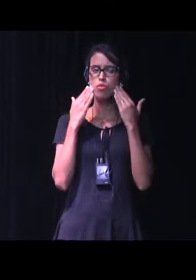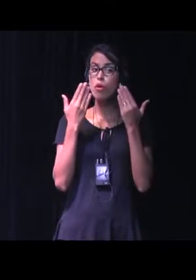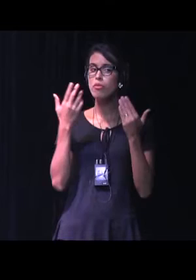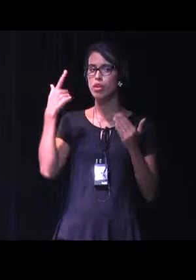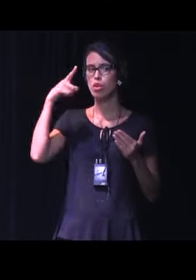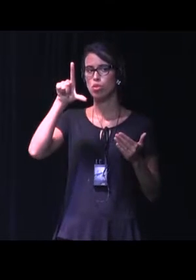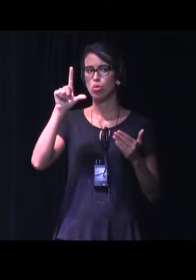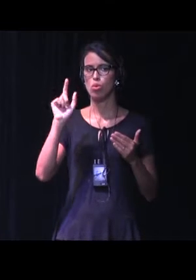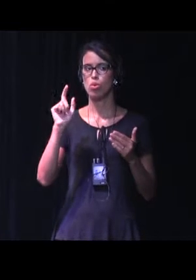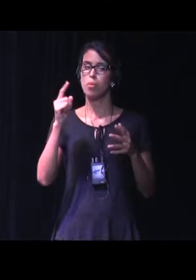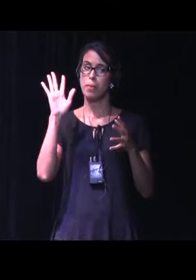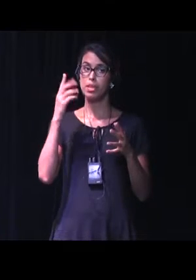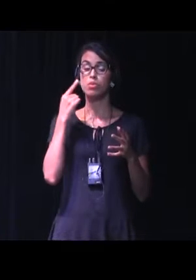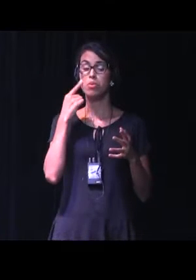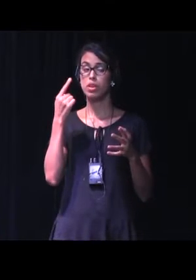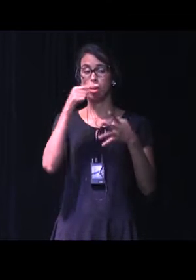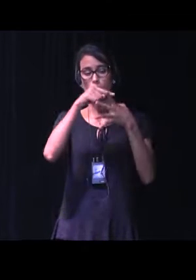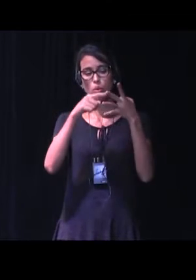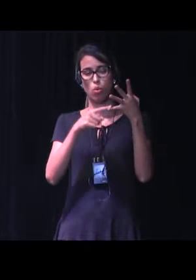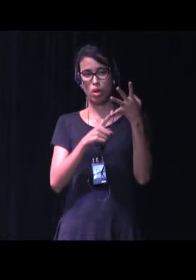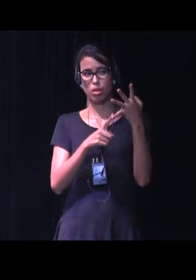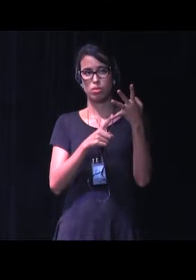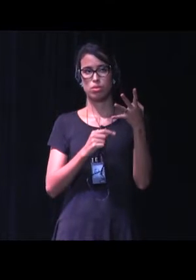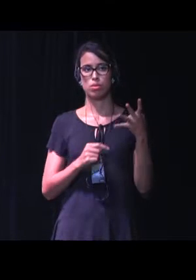Vamos ver, então, 4